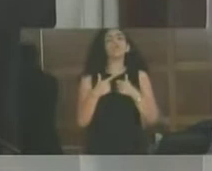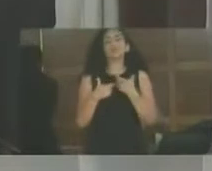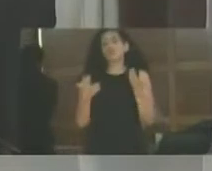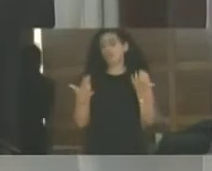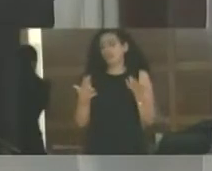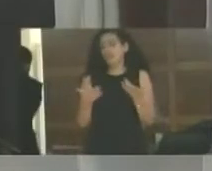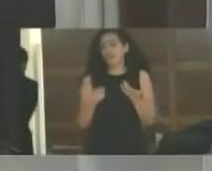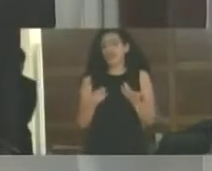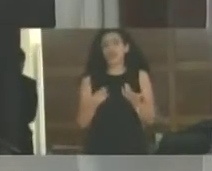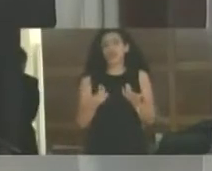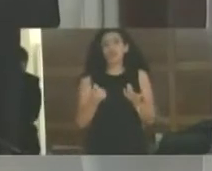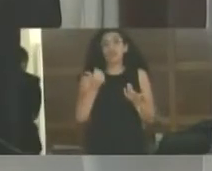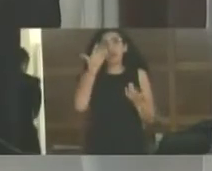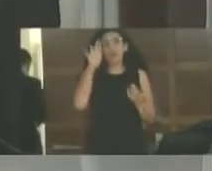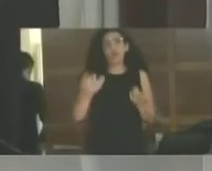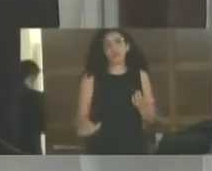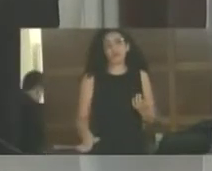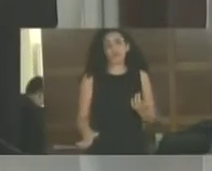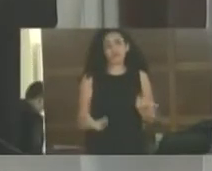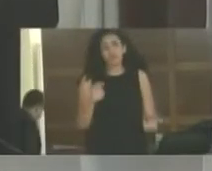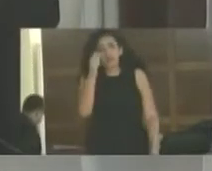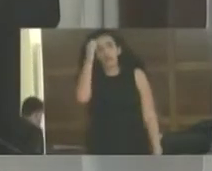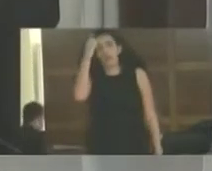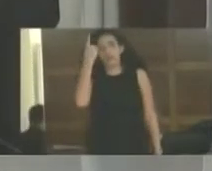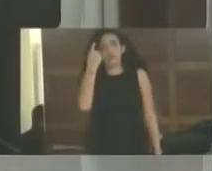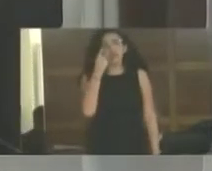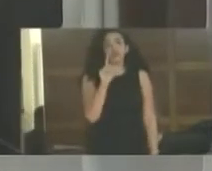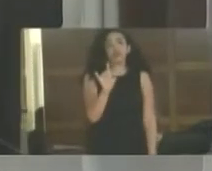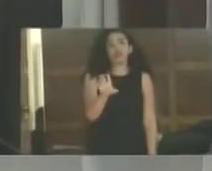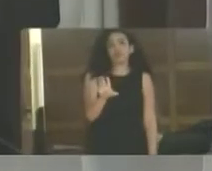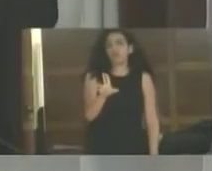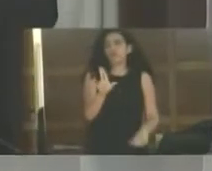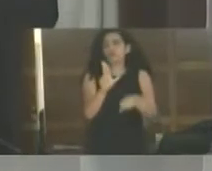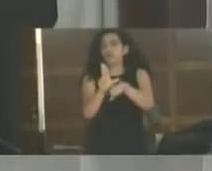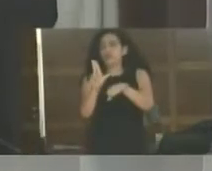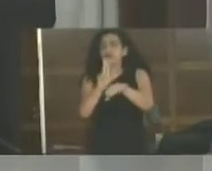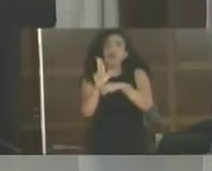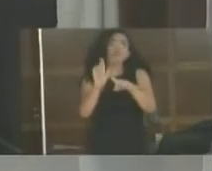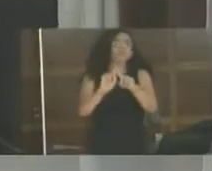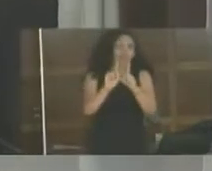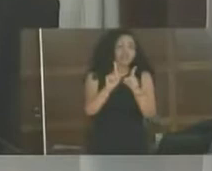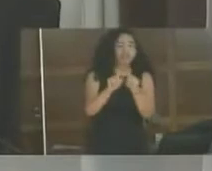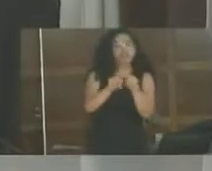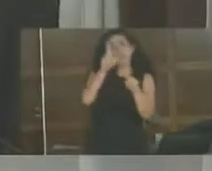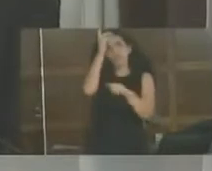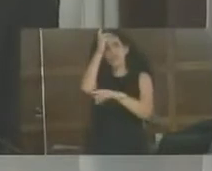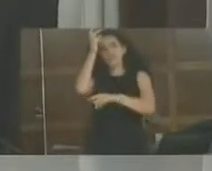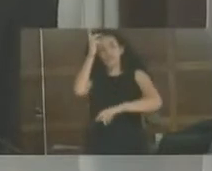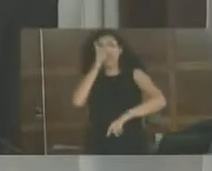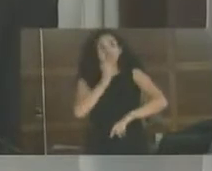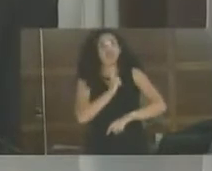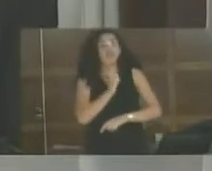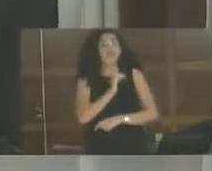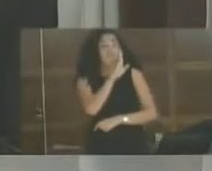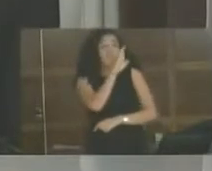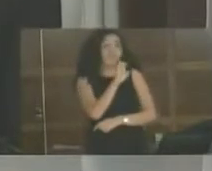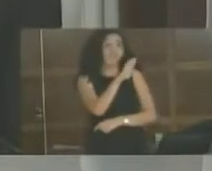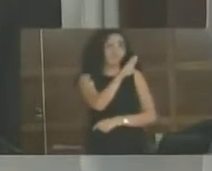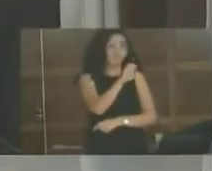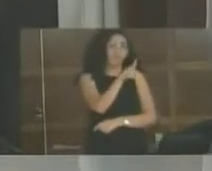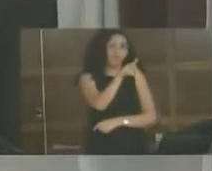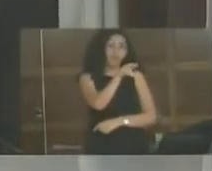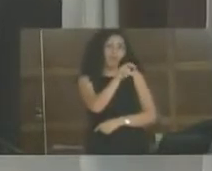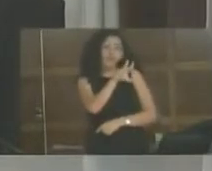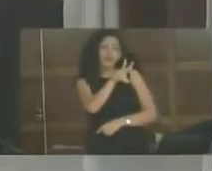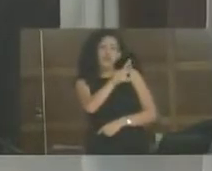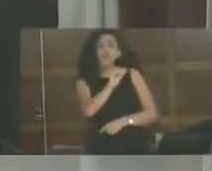tão barata. Então, vai aí a ideia, não é só para os comerciantes, até a prefeitura, né, instalar, porque as grandes